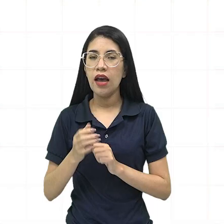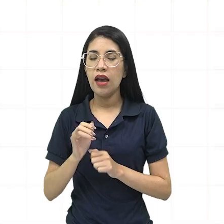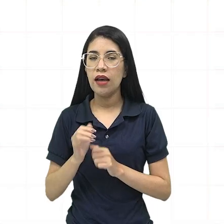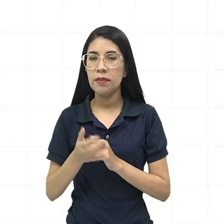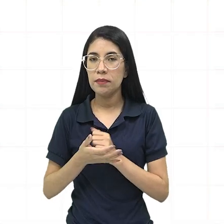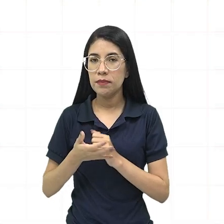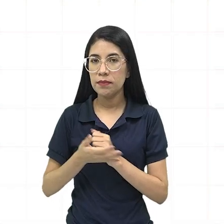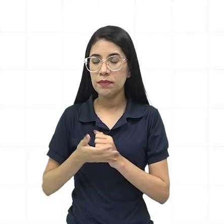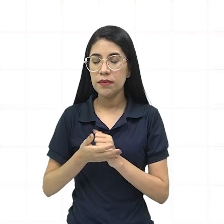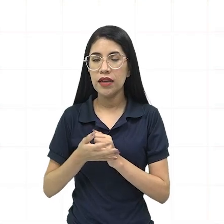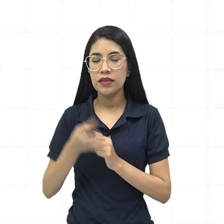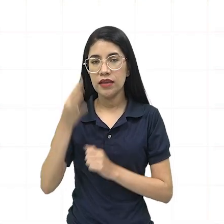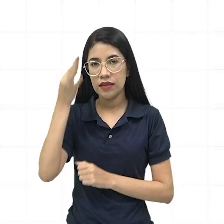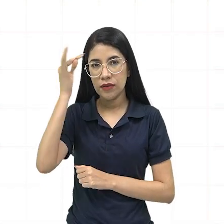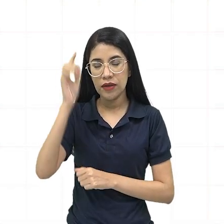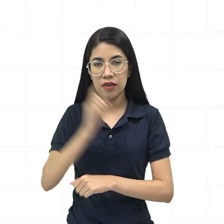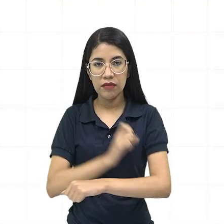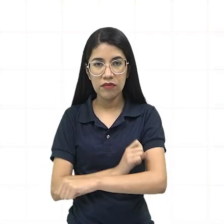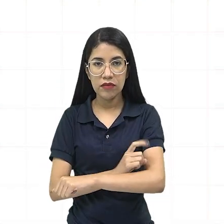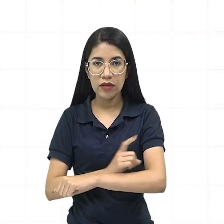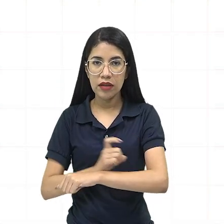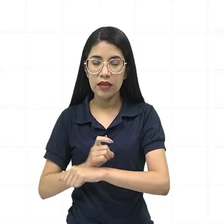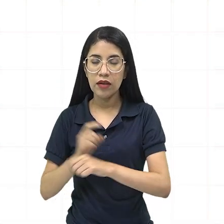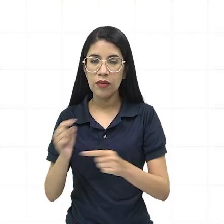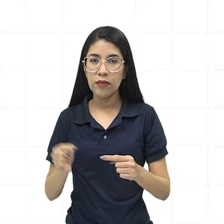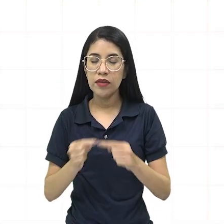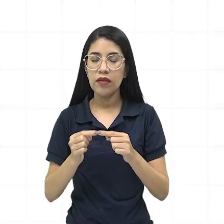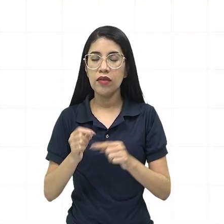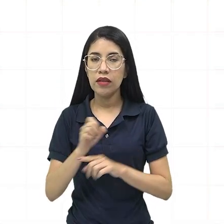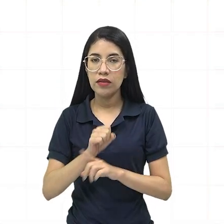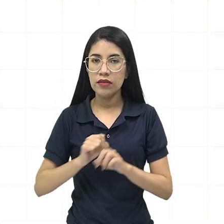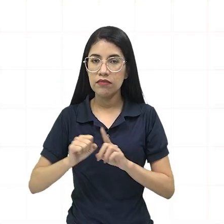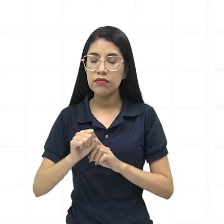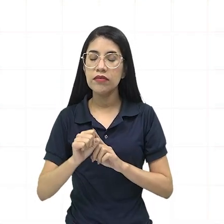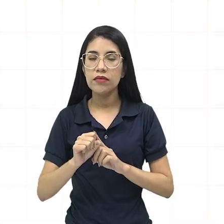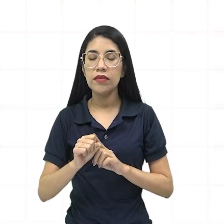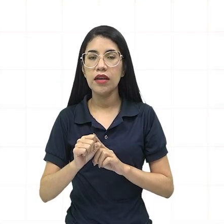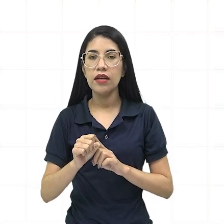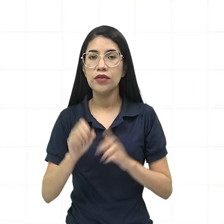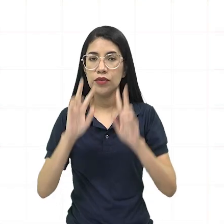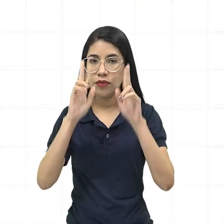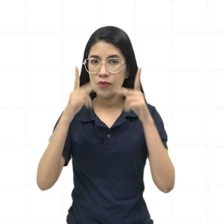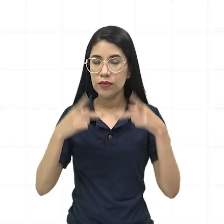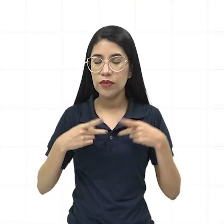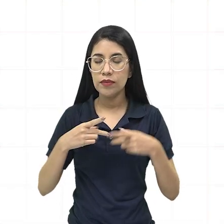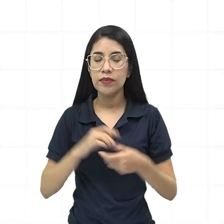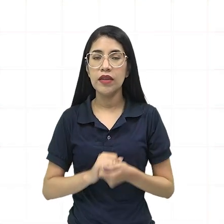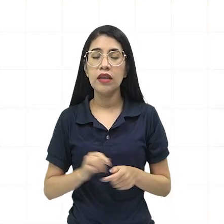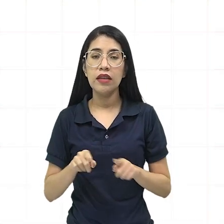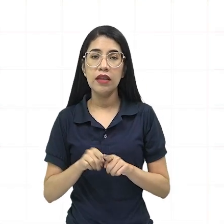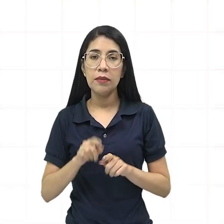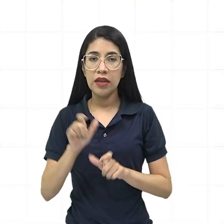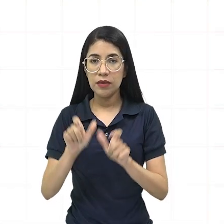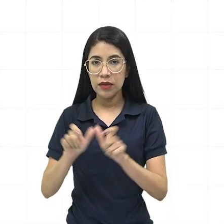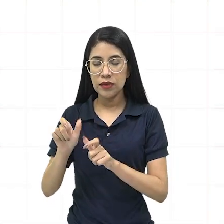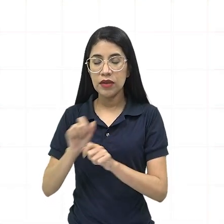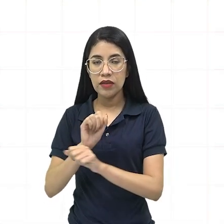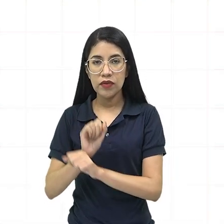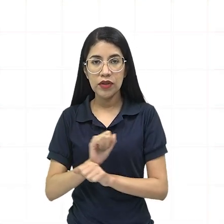da evolução de Charles Darwin à sociedade humana. Seus proponentes defendiam que